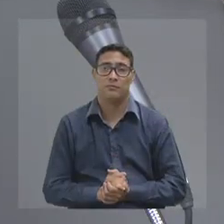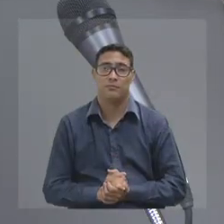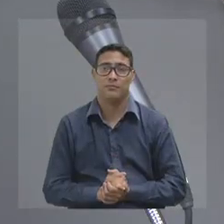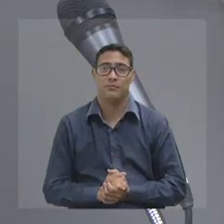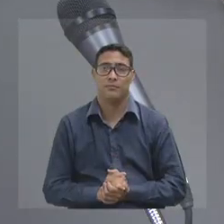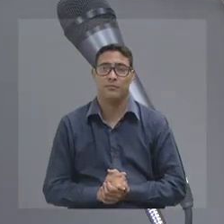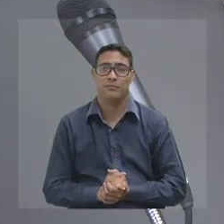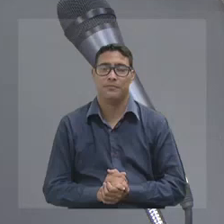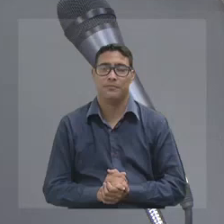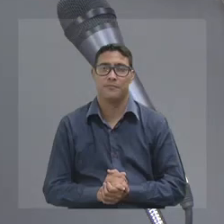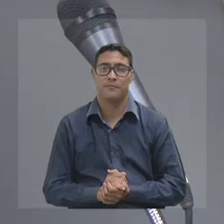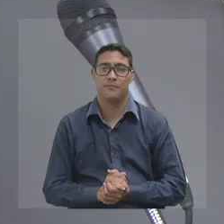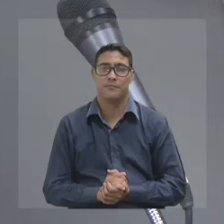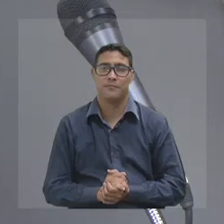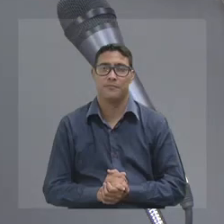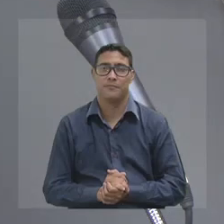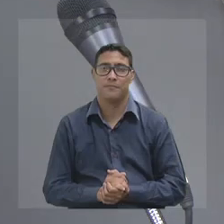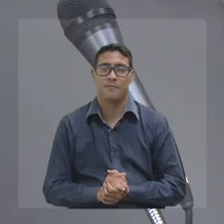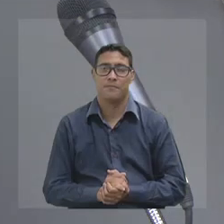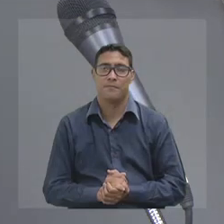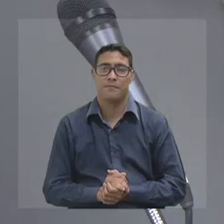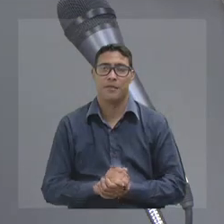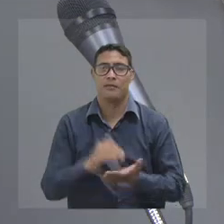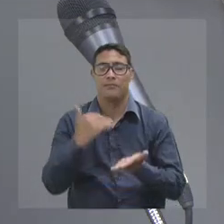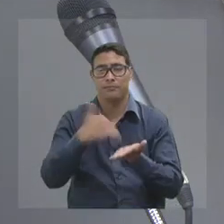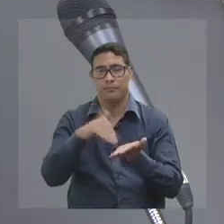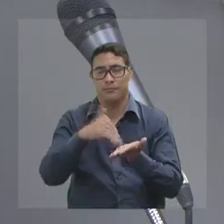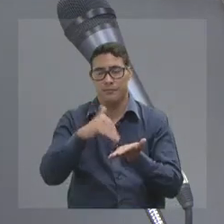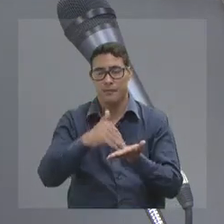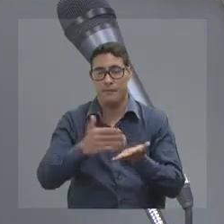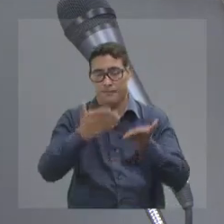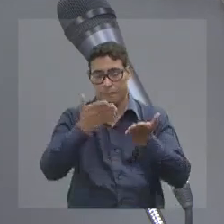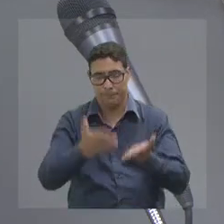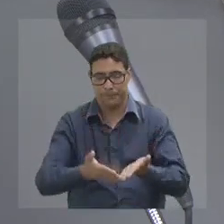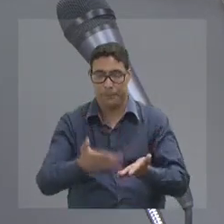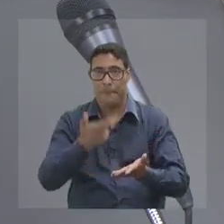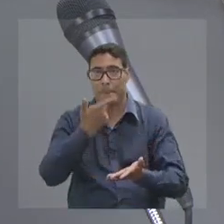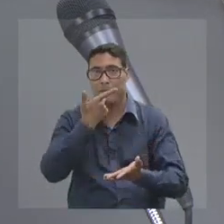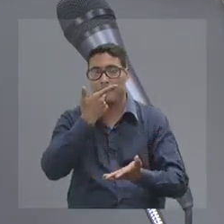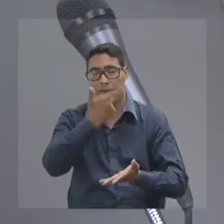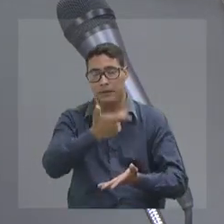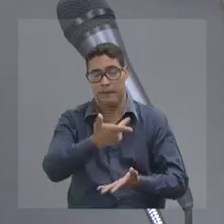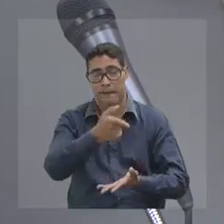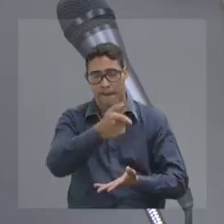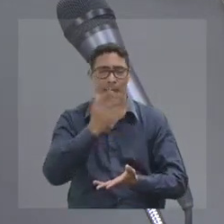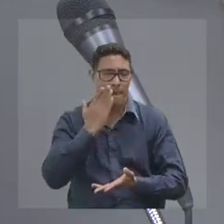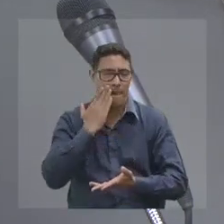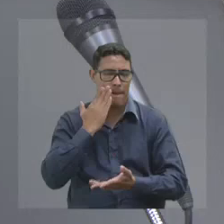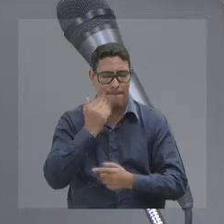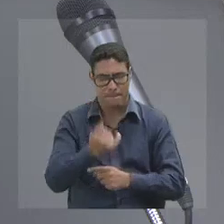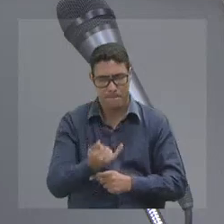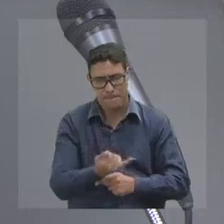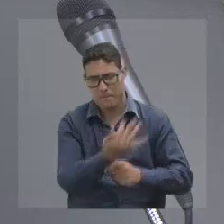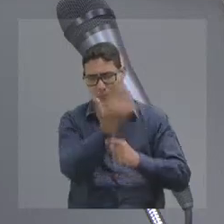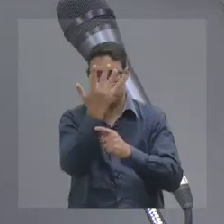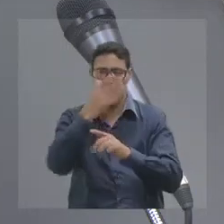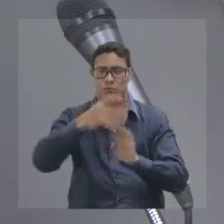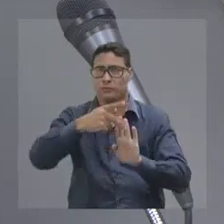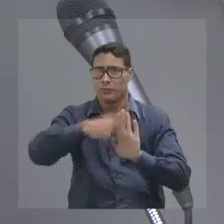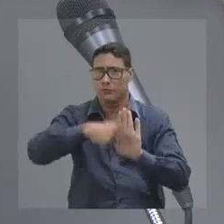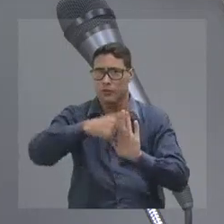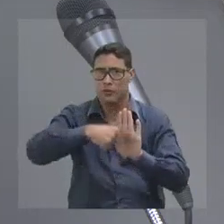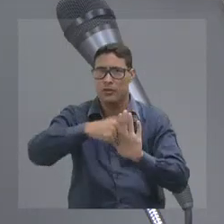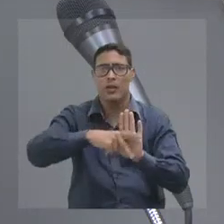secretária só para fazer uma colocação nós sabemos a quantidade de projetos que tem de pedido